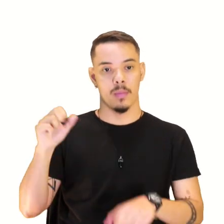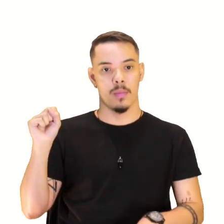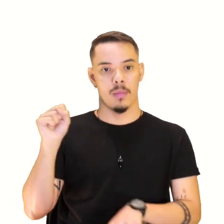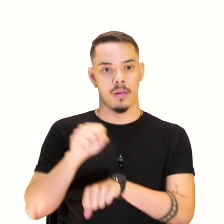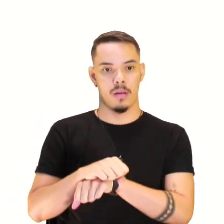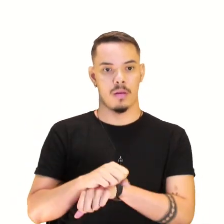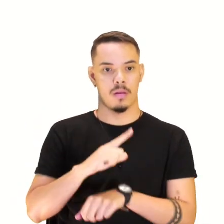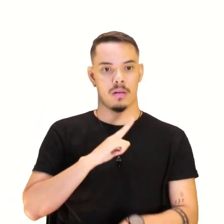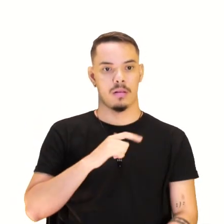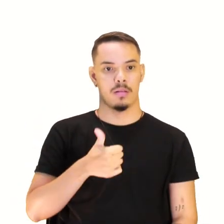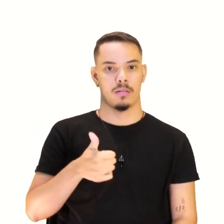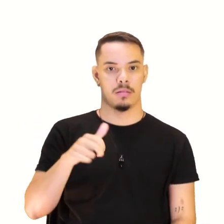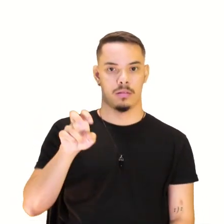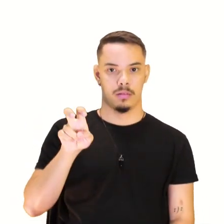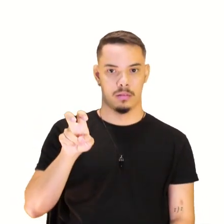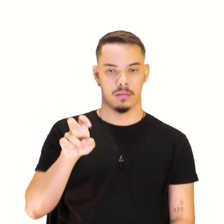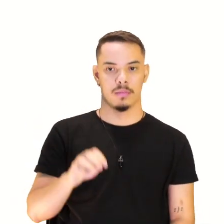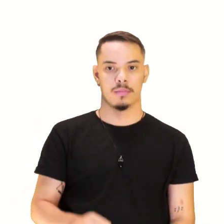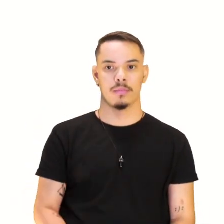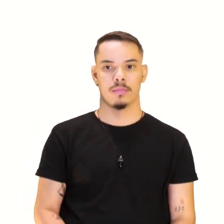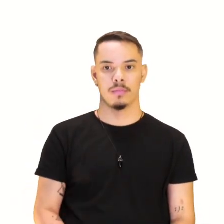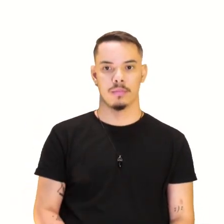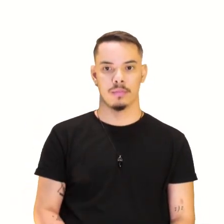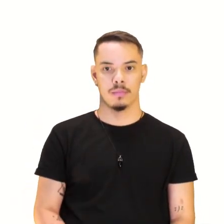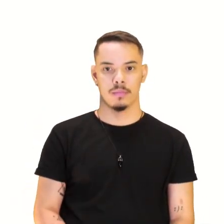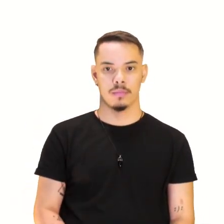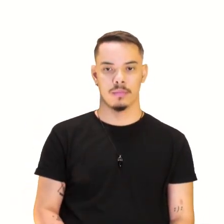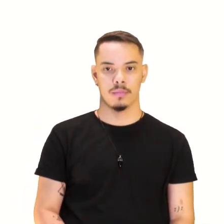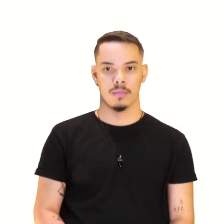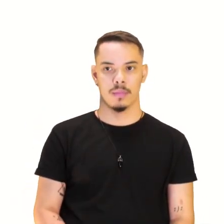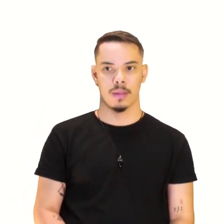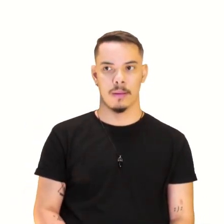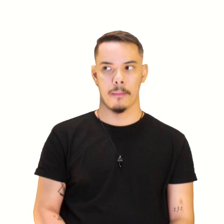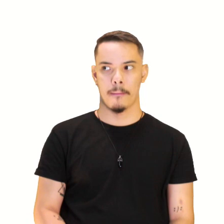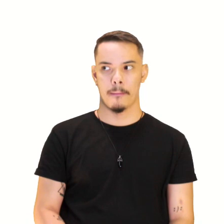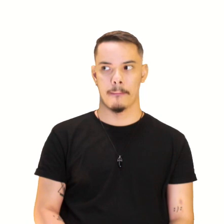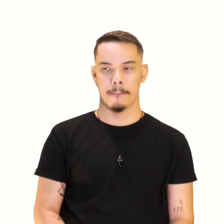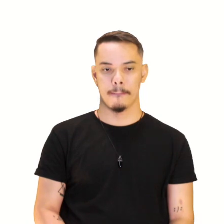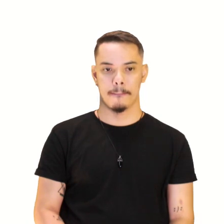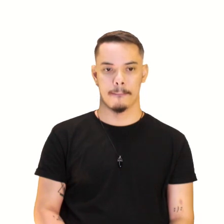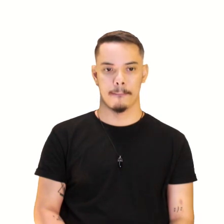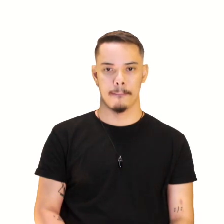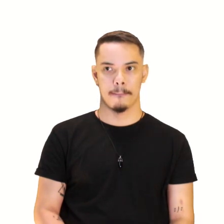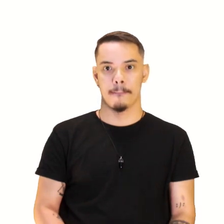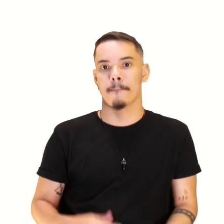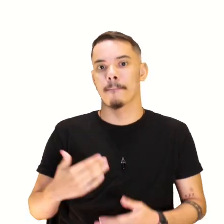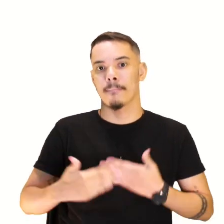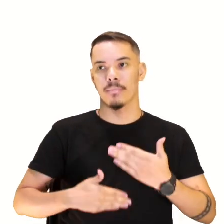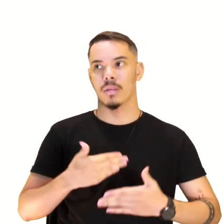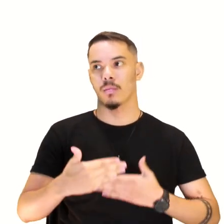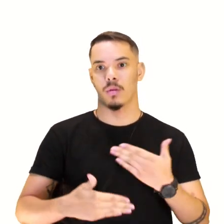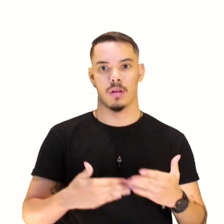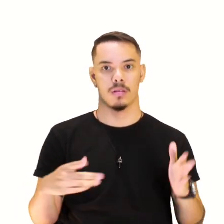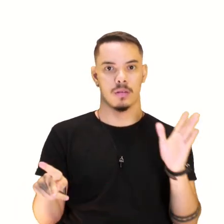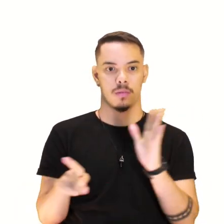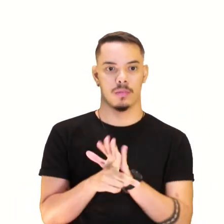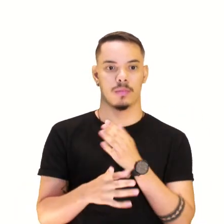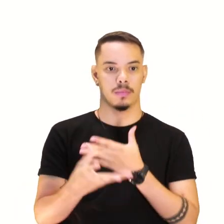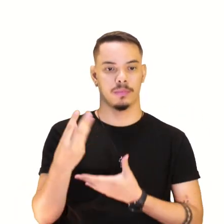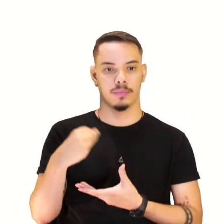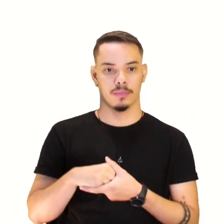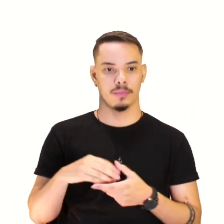15 termos, então o N indica a quantidade de termos dessa nossa progressão aritmética. E